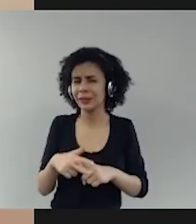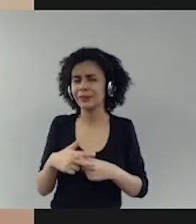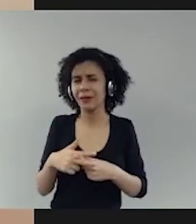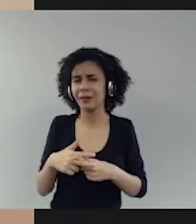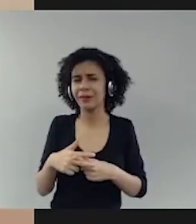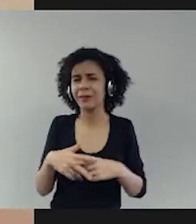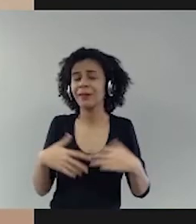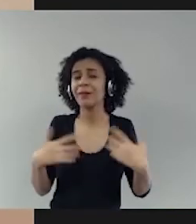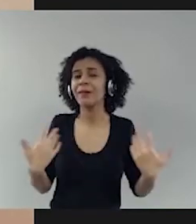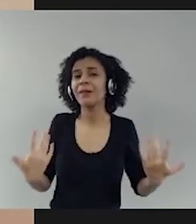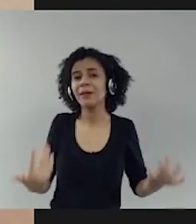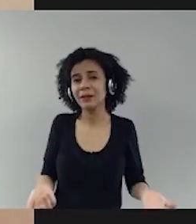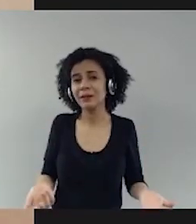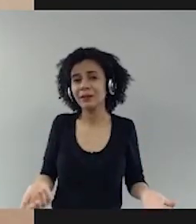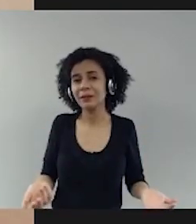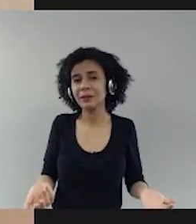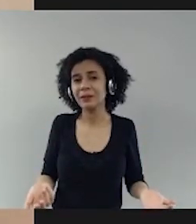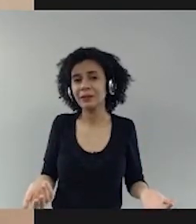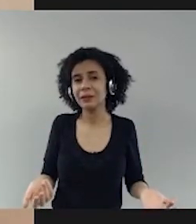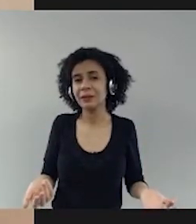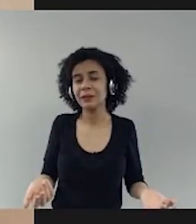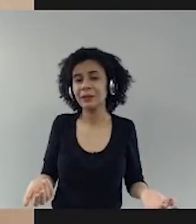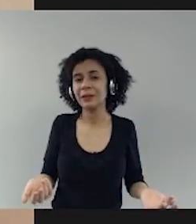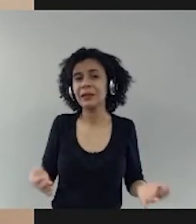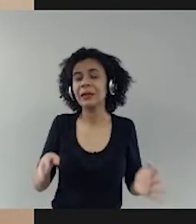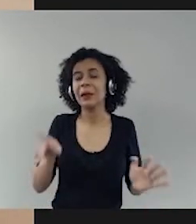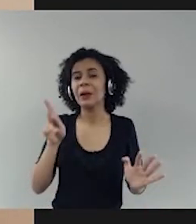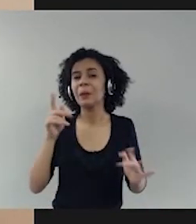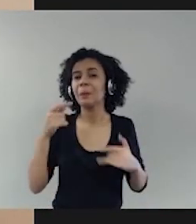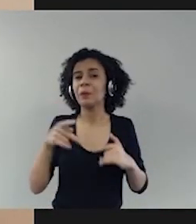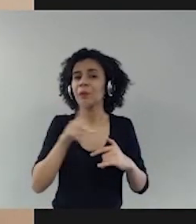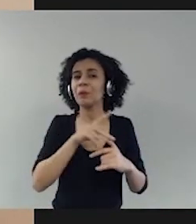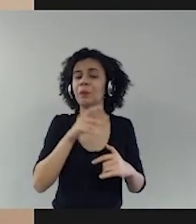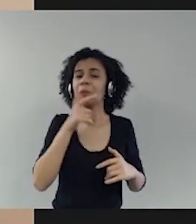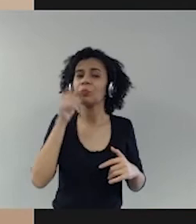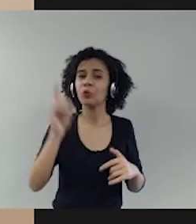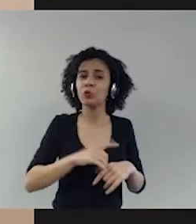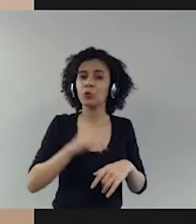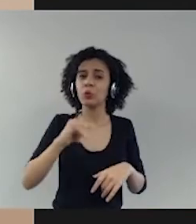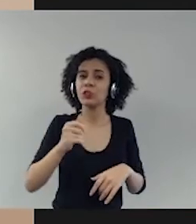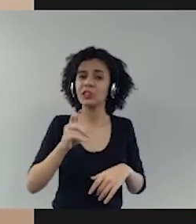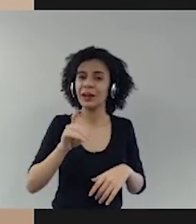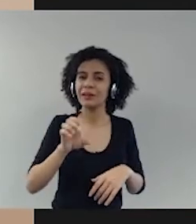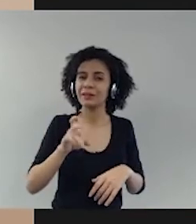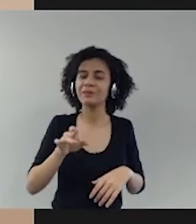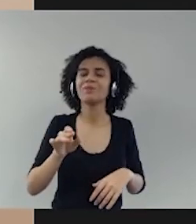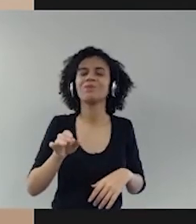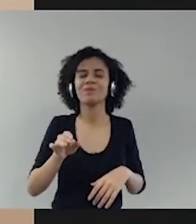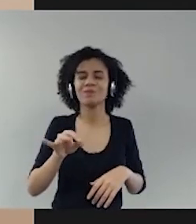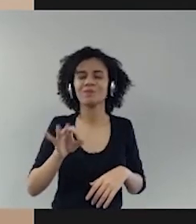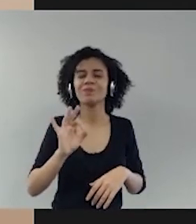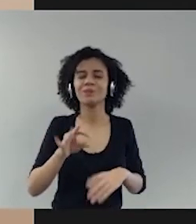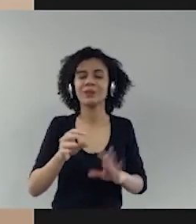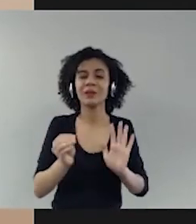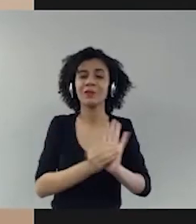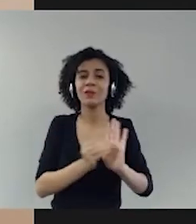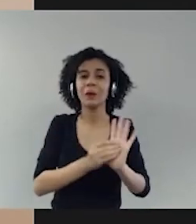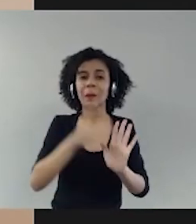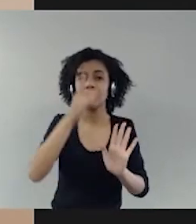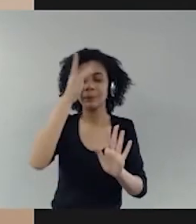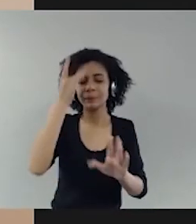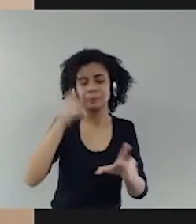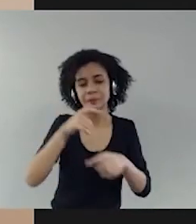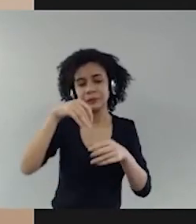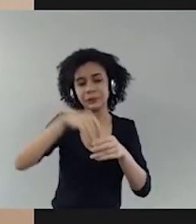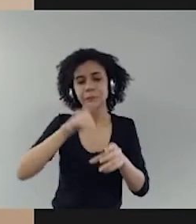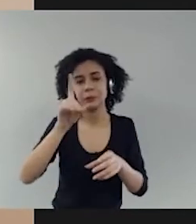nessa provocação do Dr. Jader, sim, falta o operador do direito